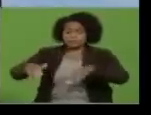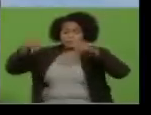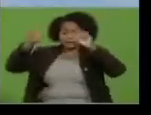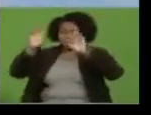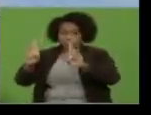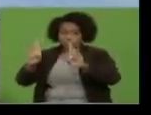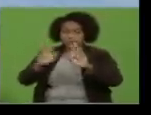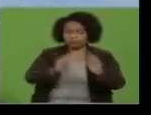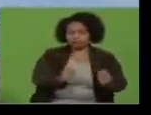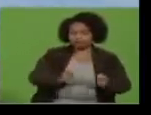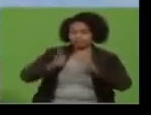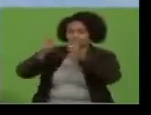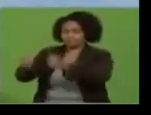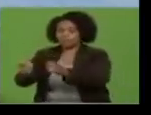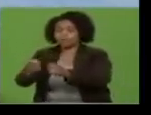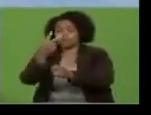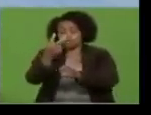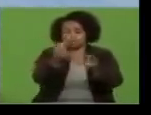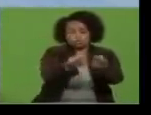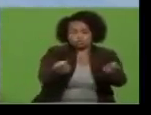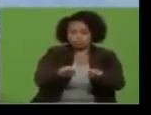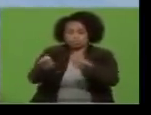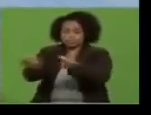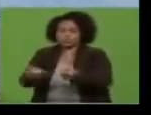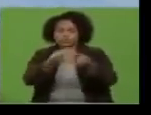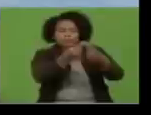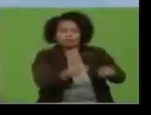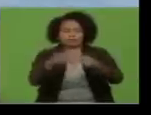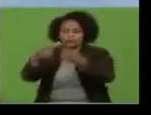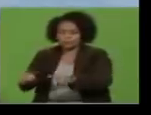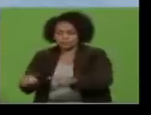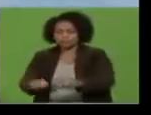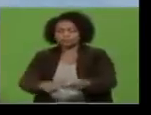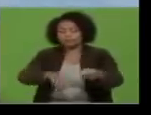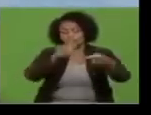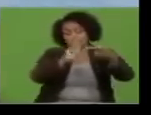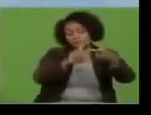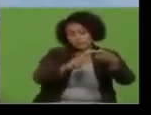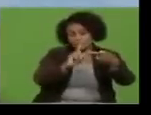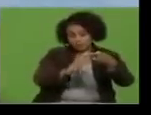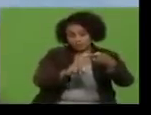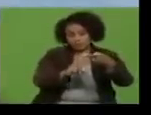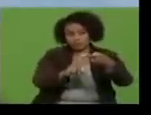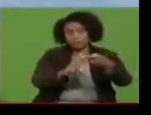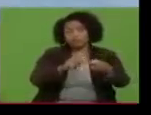2 diferentes documentos. O primeiro, a proposta